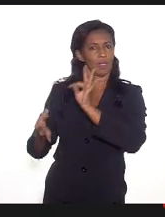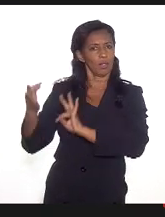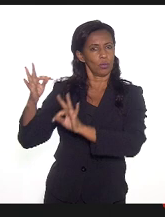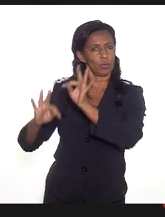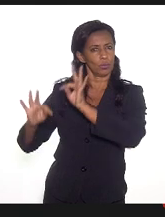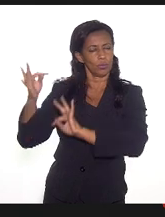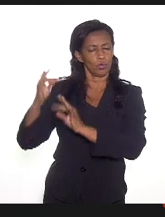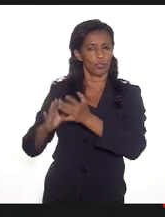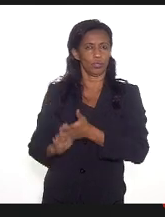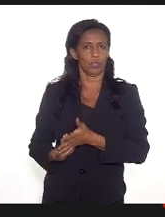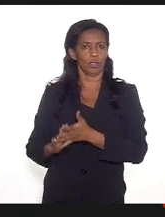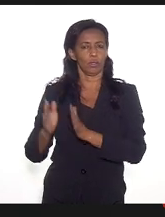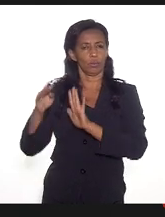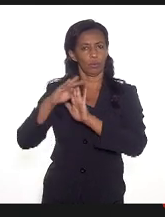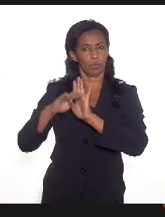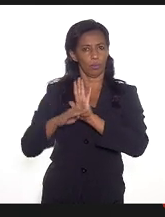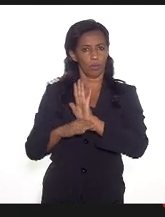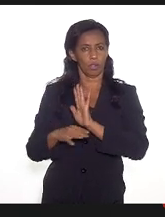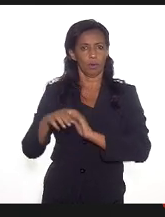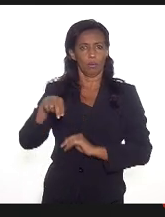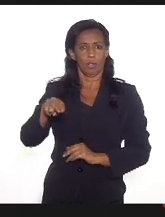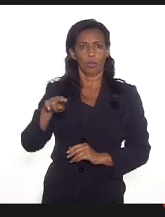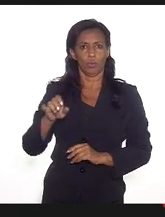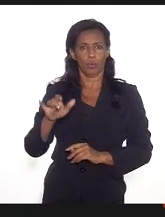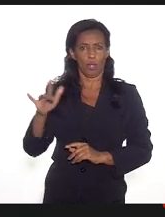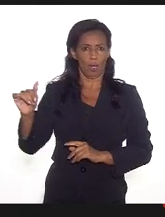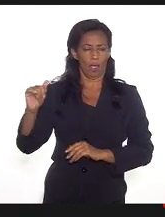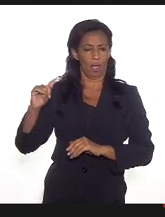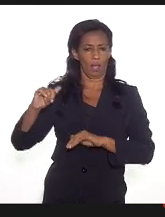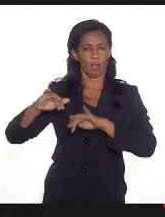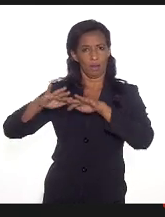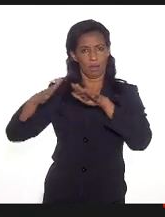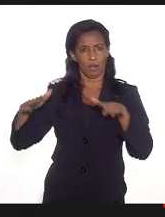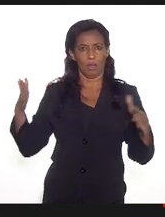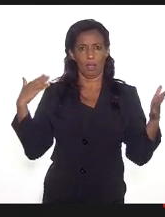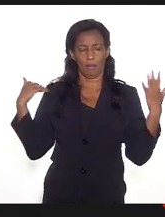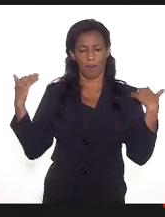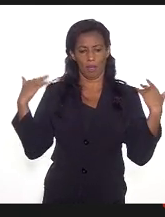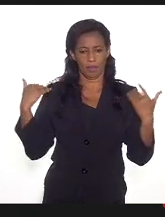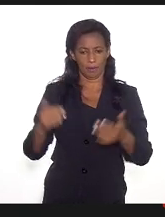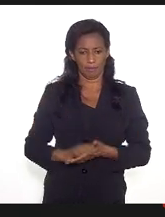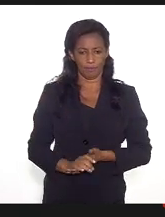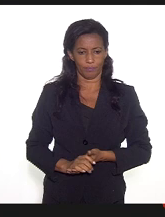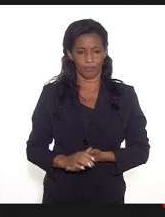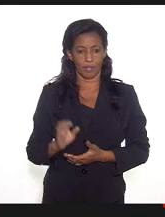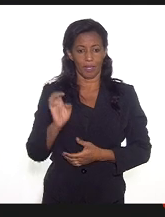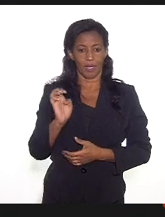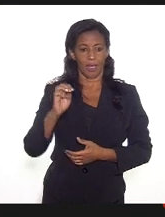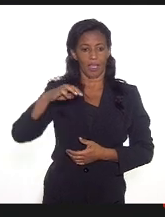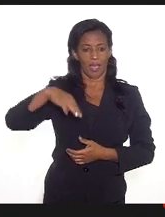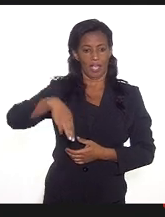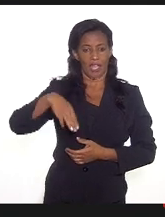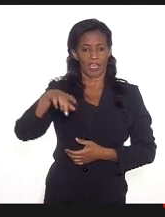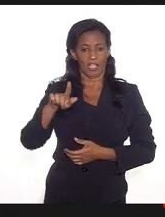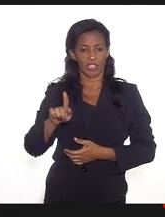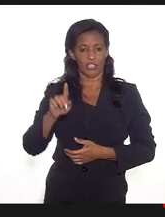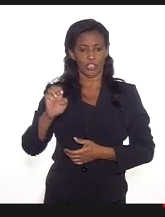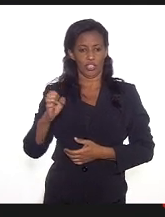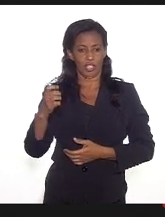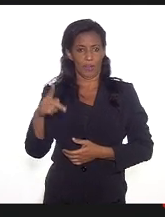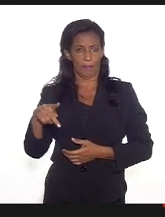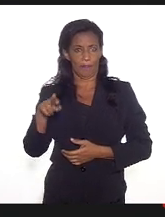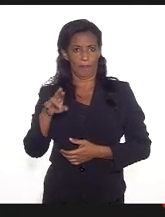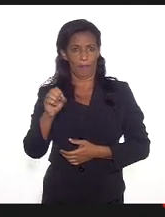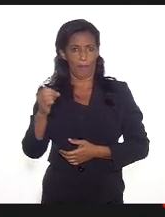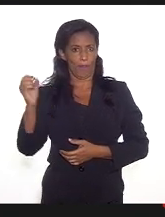tecnologia do programa nuclear da Marinha. E a Engeprom é uma empresa também pública, mas